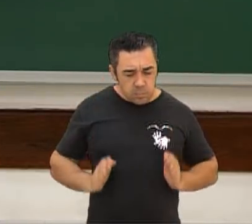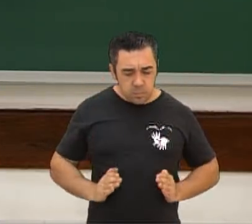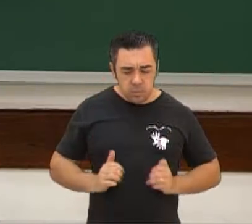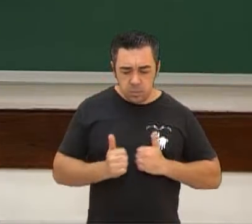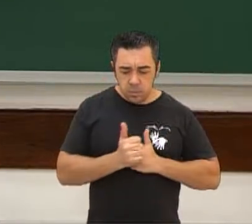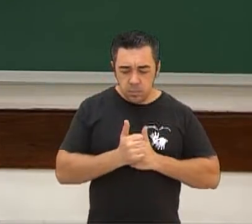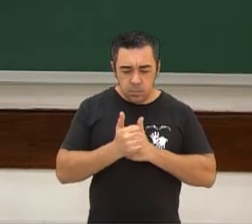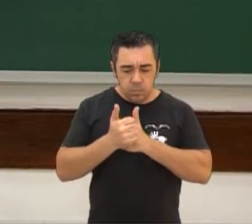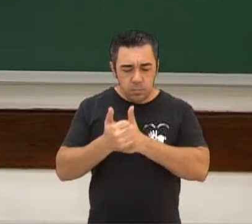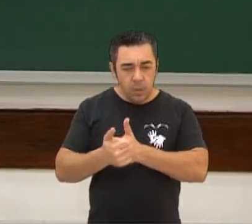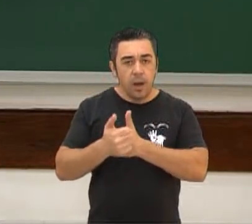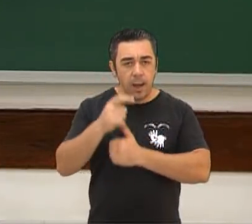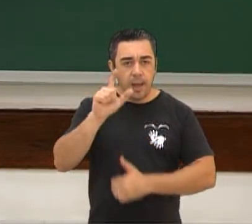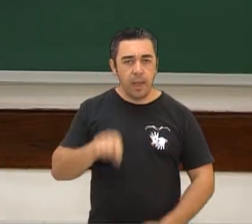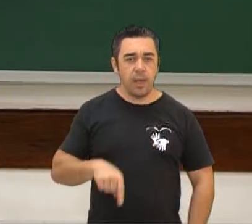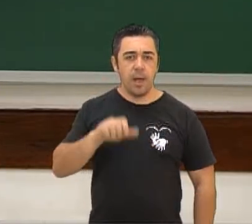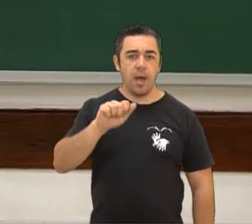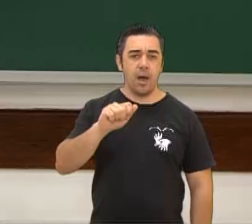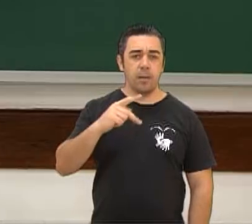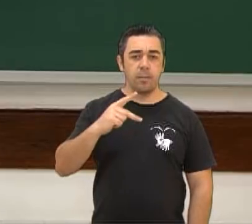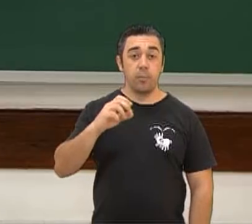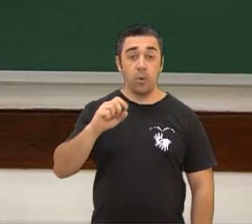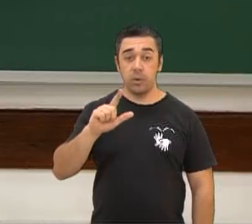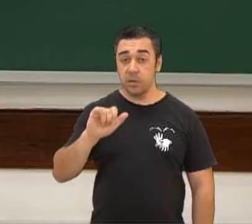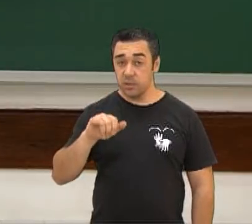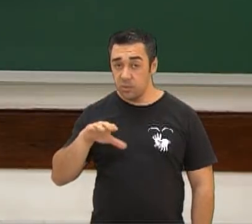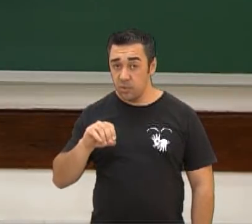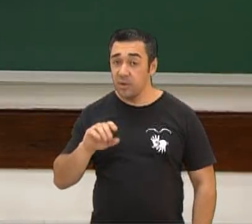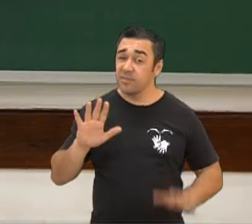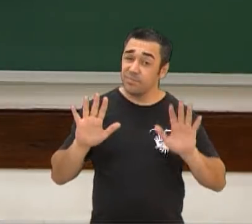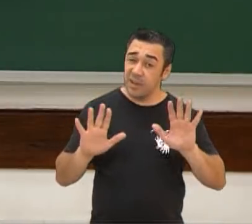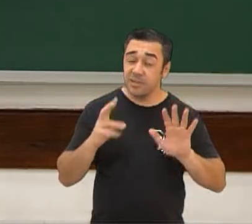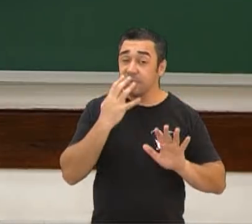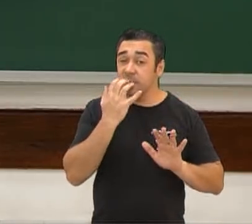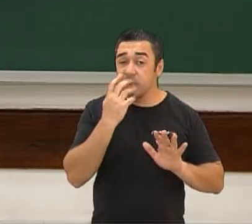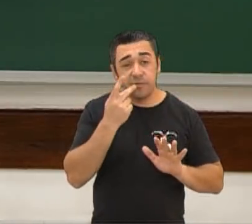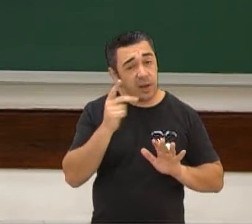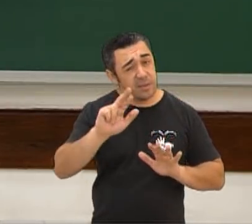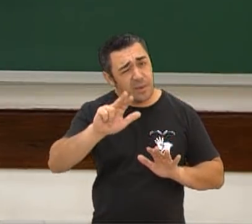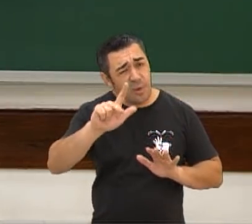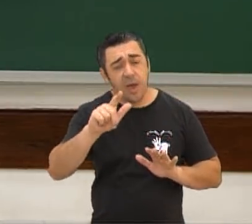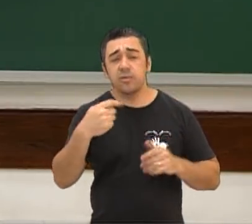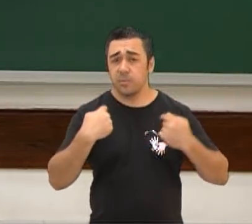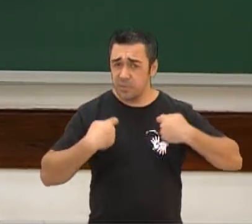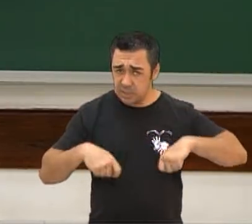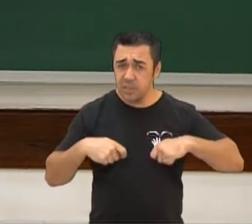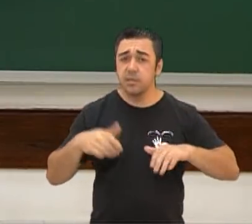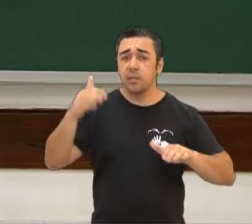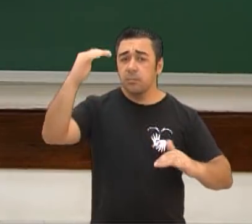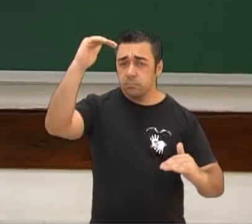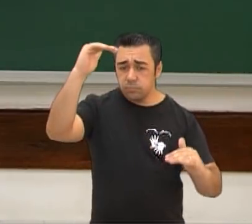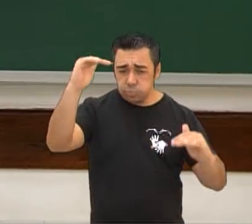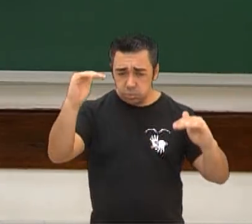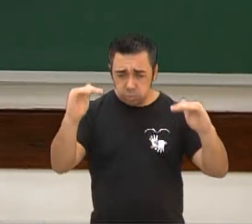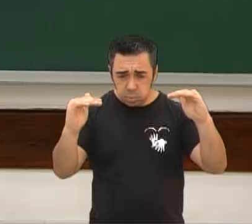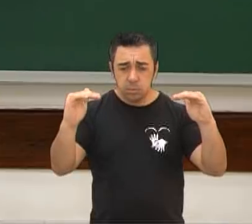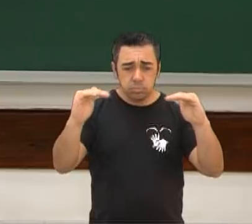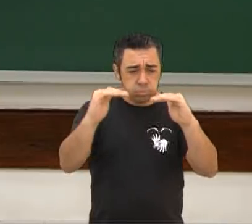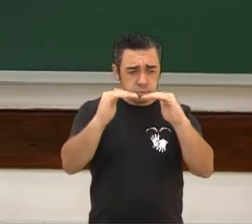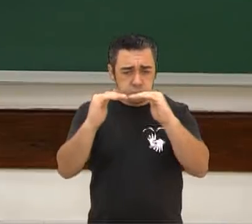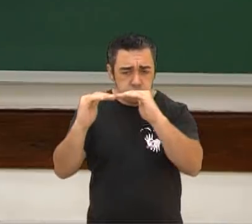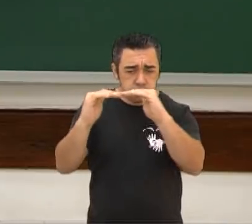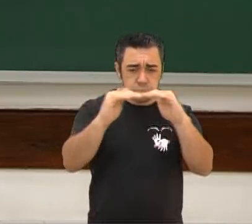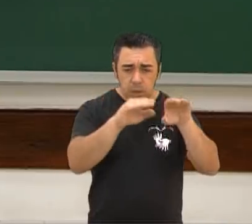né? E o valor da filosofia do Nietzsche está em apontar que a gente não é só razão, né? Nós também somos corpo, também somos terra, também somos